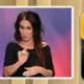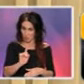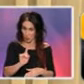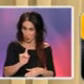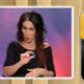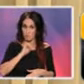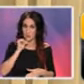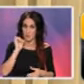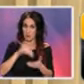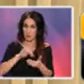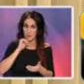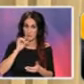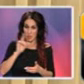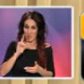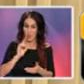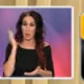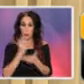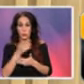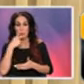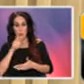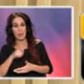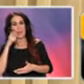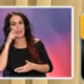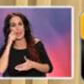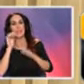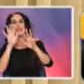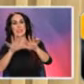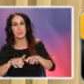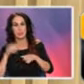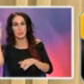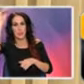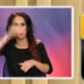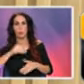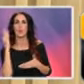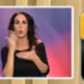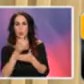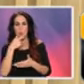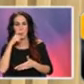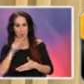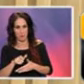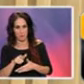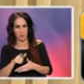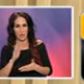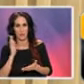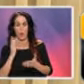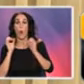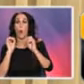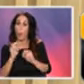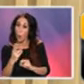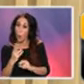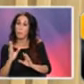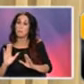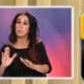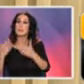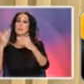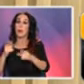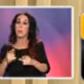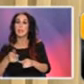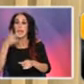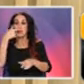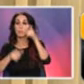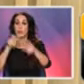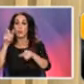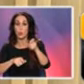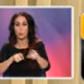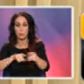última palavra cabe à Assembleia da República, ou, mais precisamente, aos